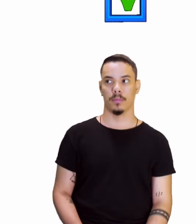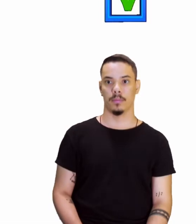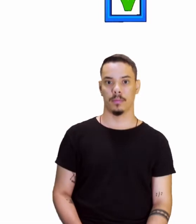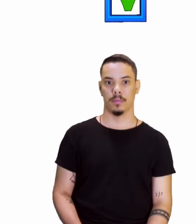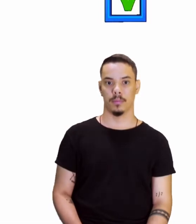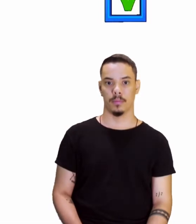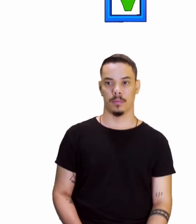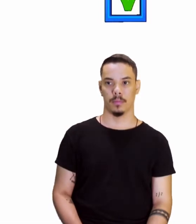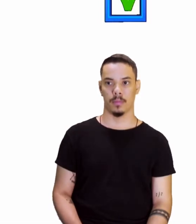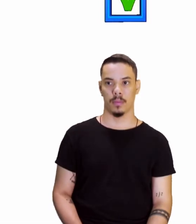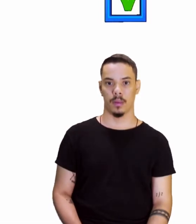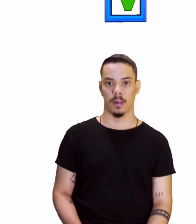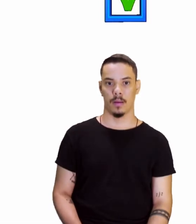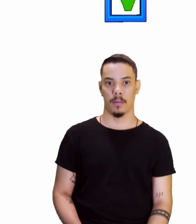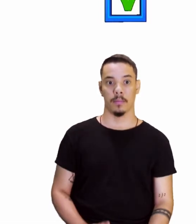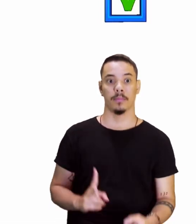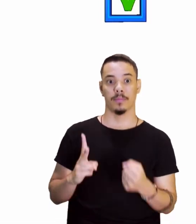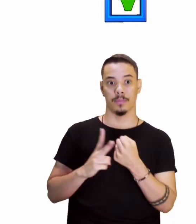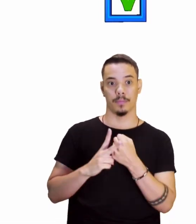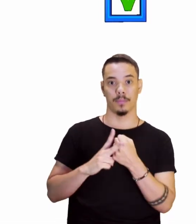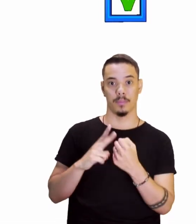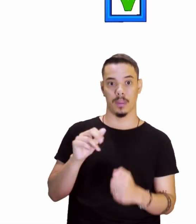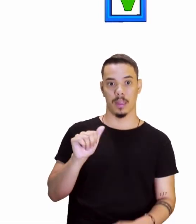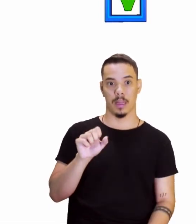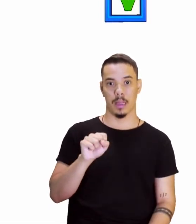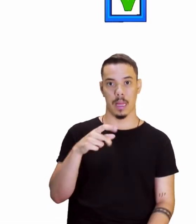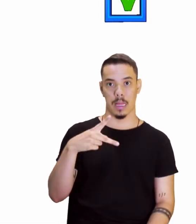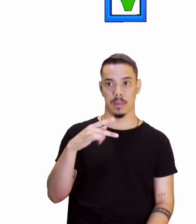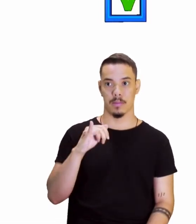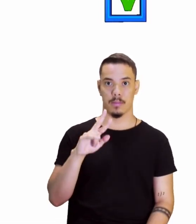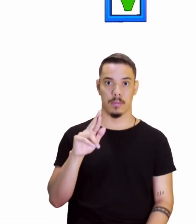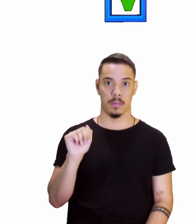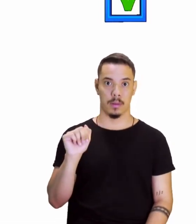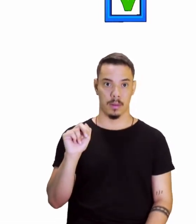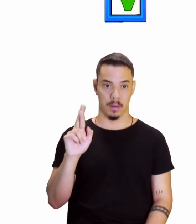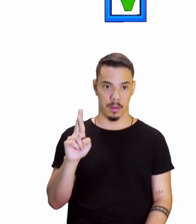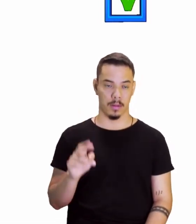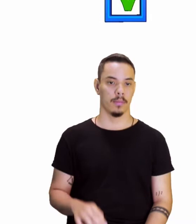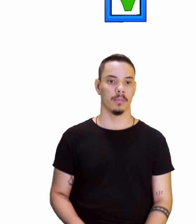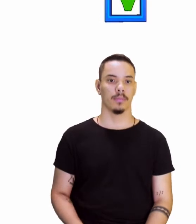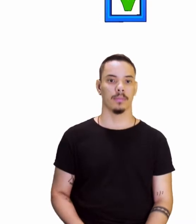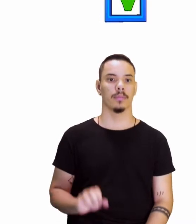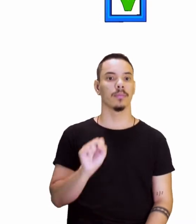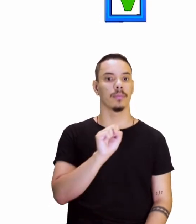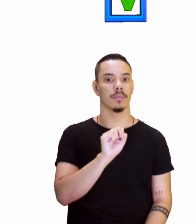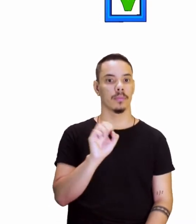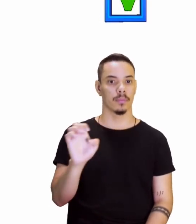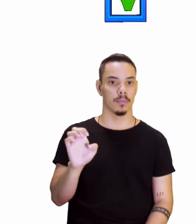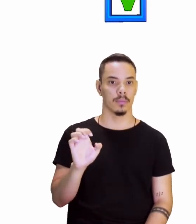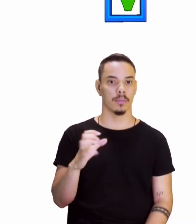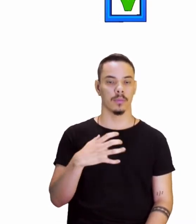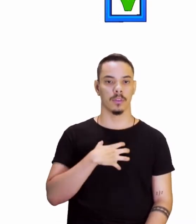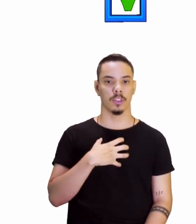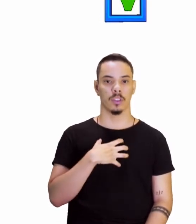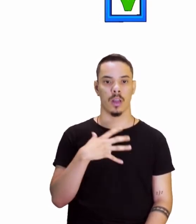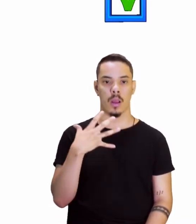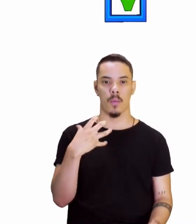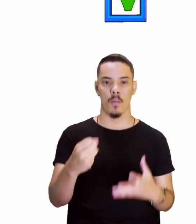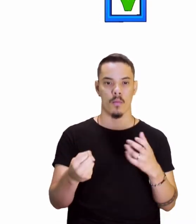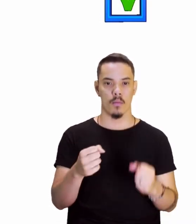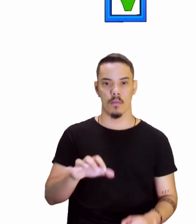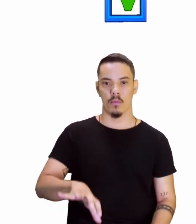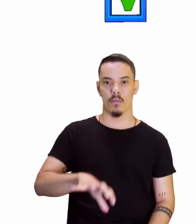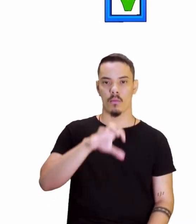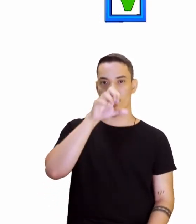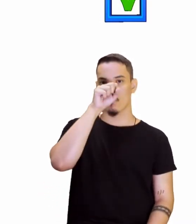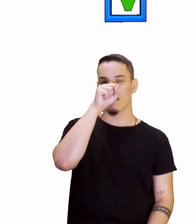O verbo aspirar, ele, se tiver no sentido de absorver, inalar,